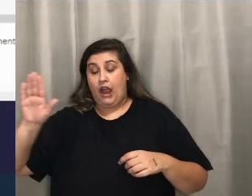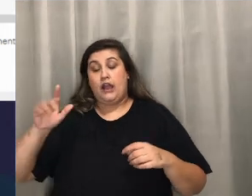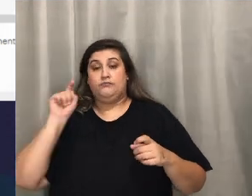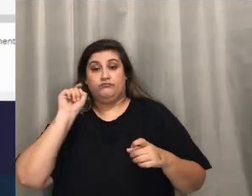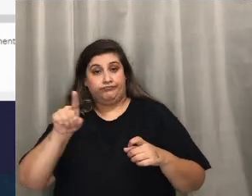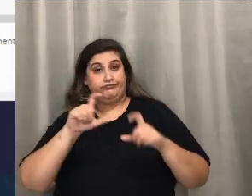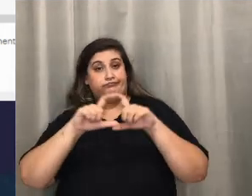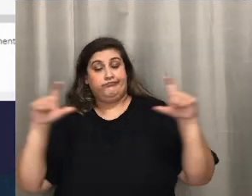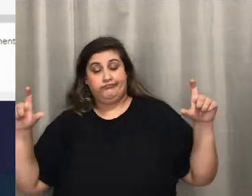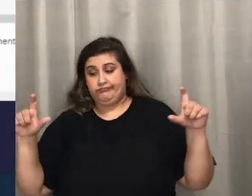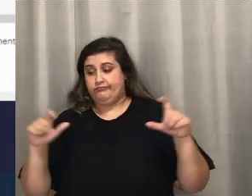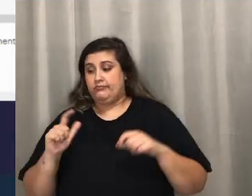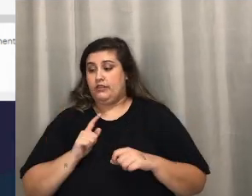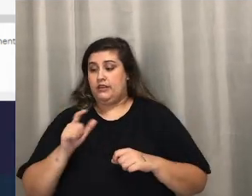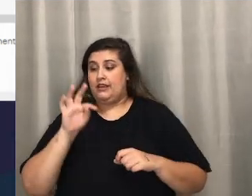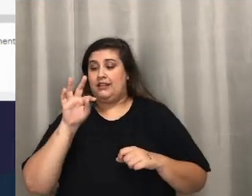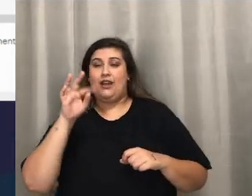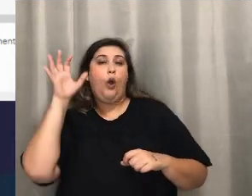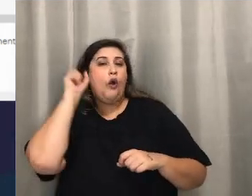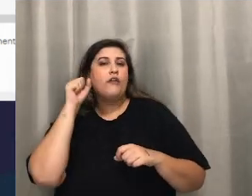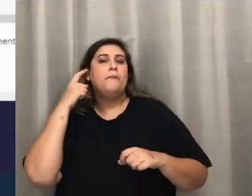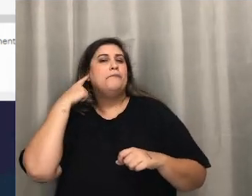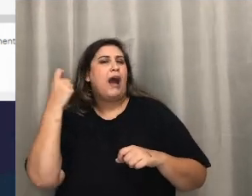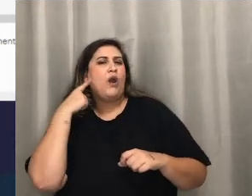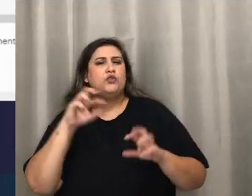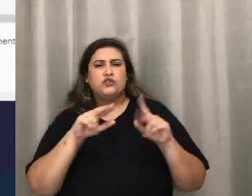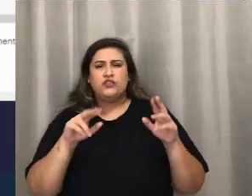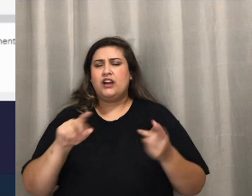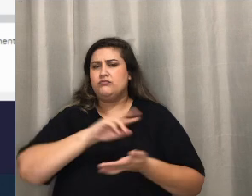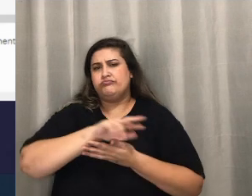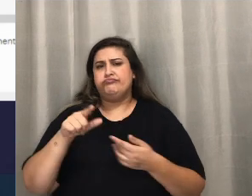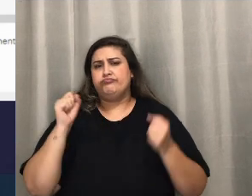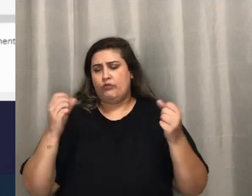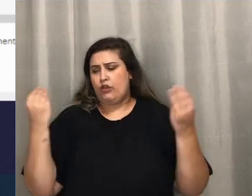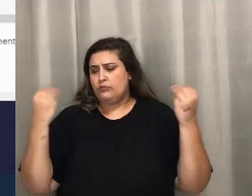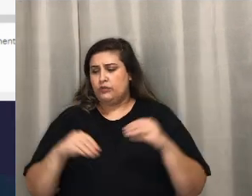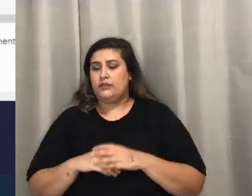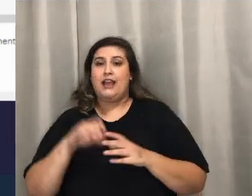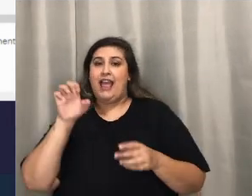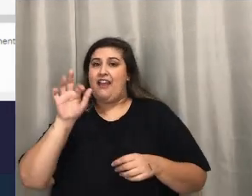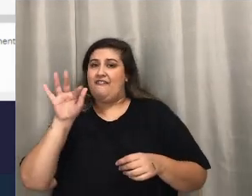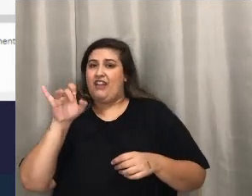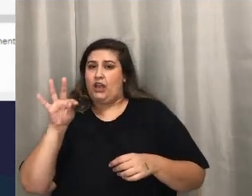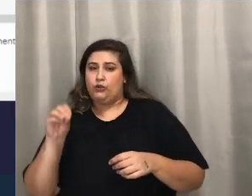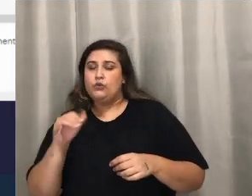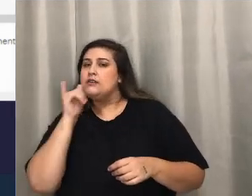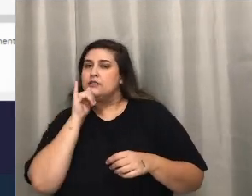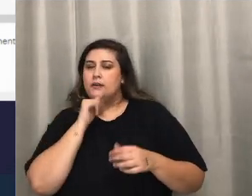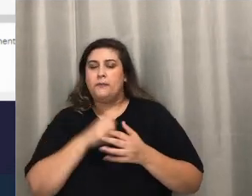vai escutar barulhos diferentes que você pode colocar, são efeitos, por exemplo,